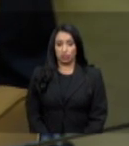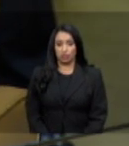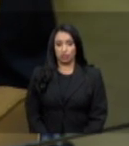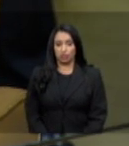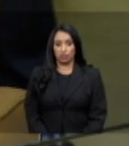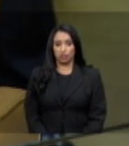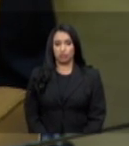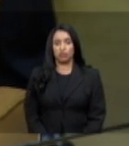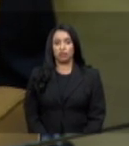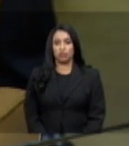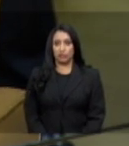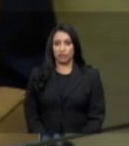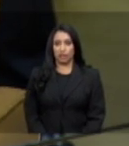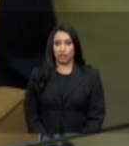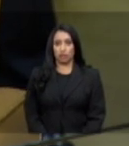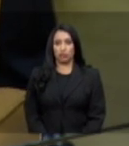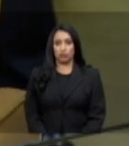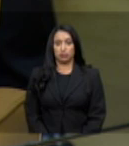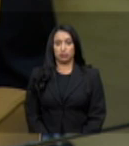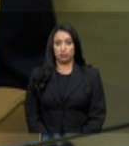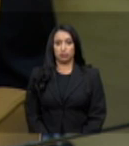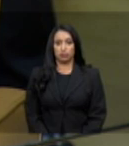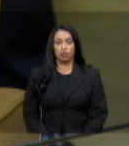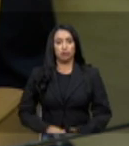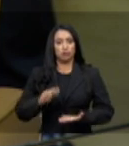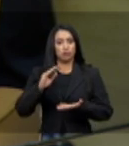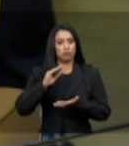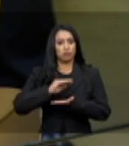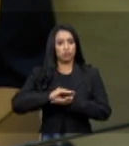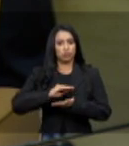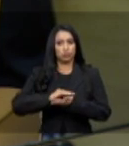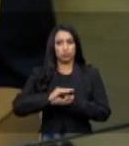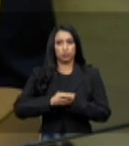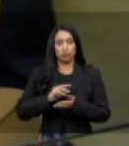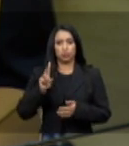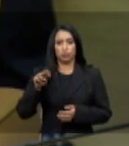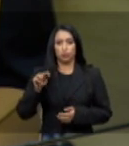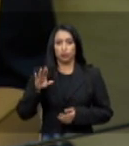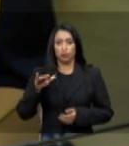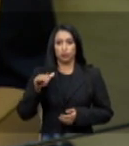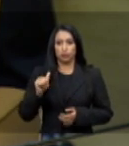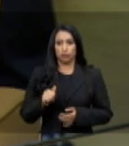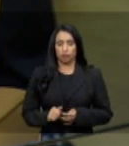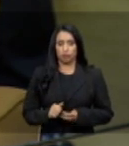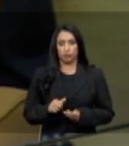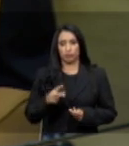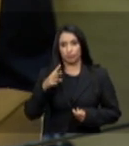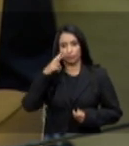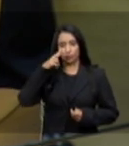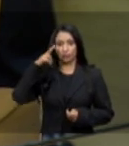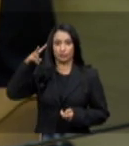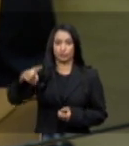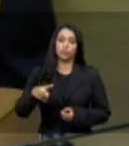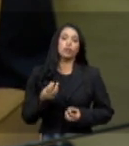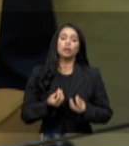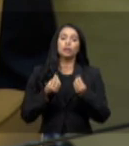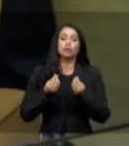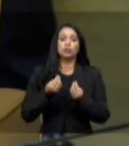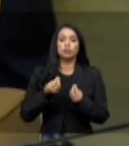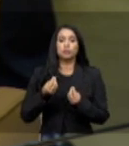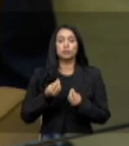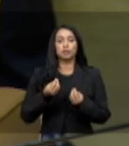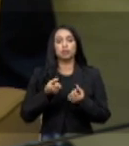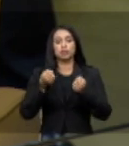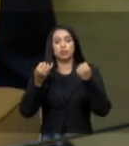a jurisprudência do supremo nunca admitiu terceiro não é parte presidente é como se diz